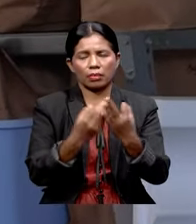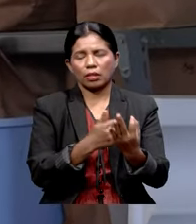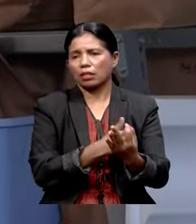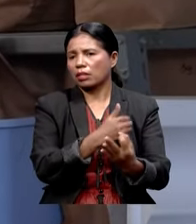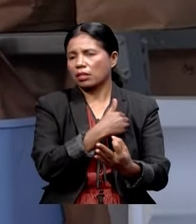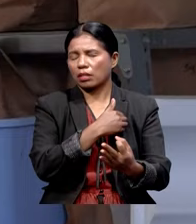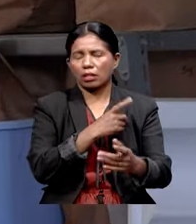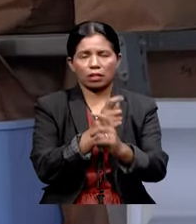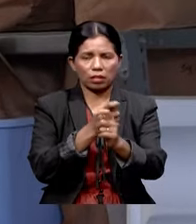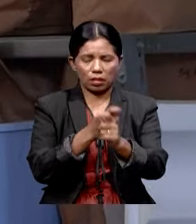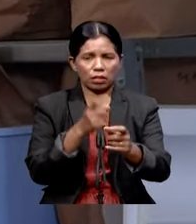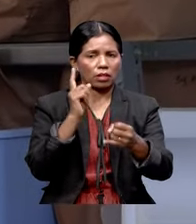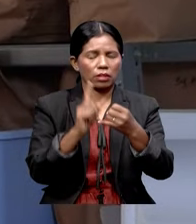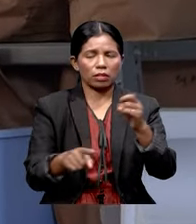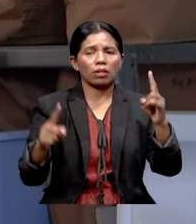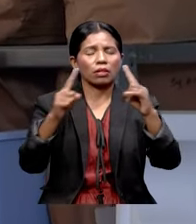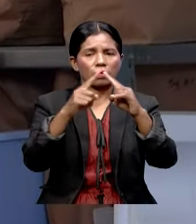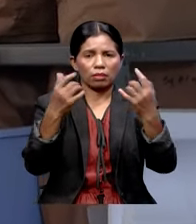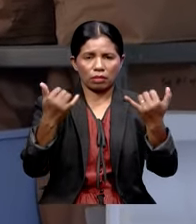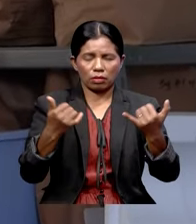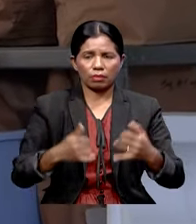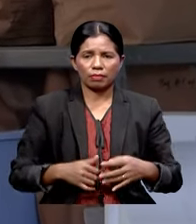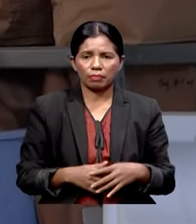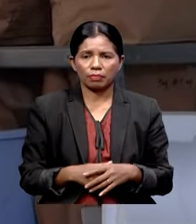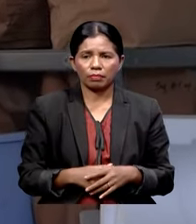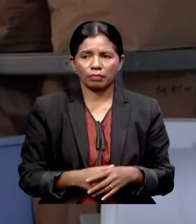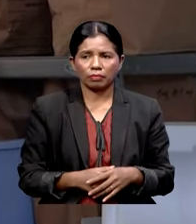balun sida ki a teste final to agora. Adriano Verdial, Marito da Costa, Ziemen.